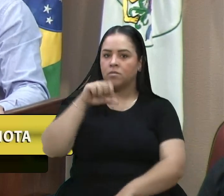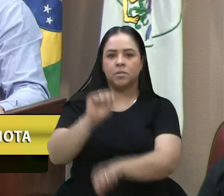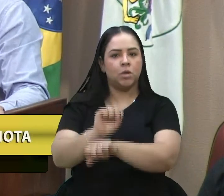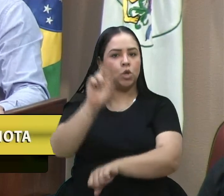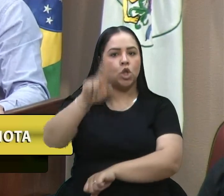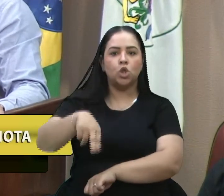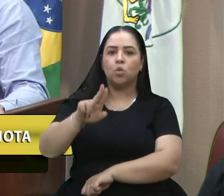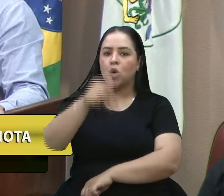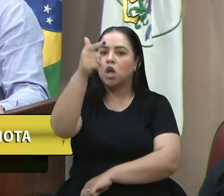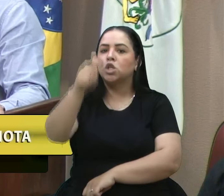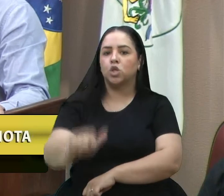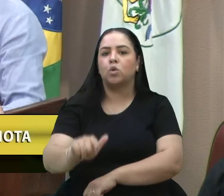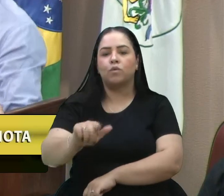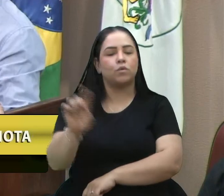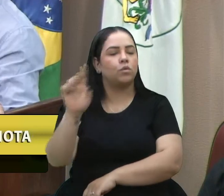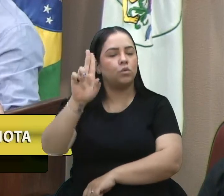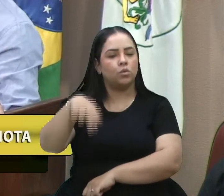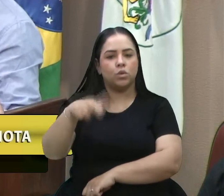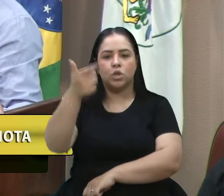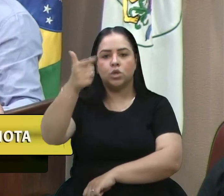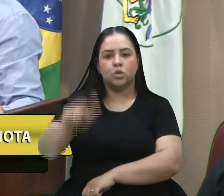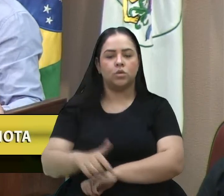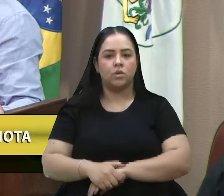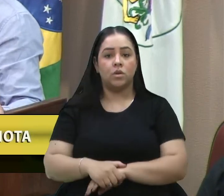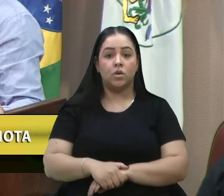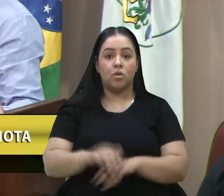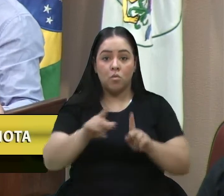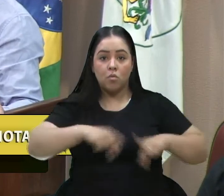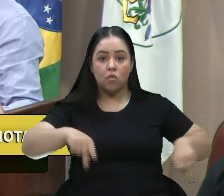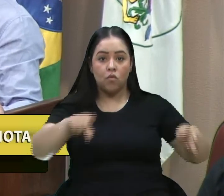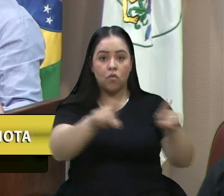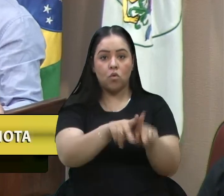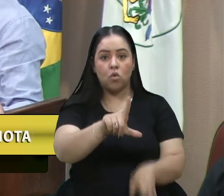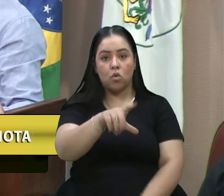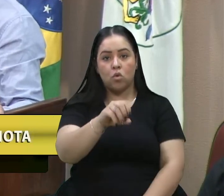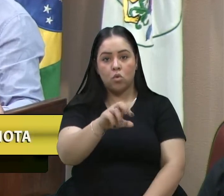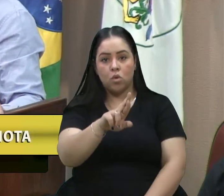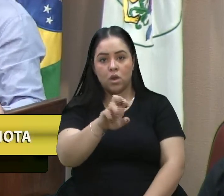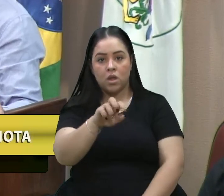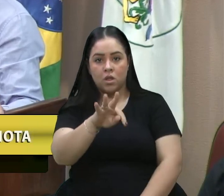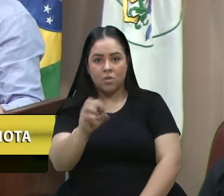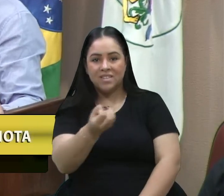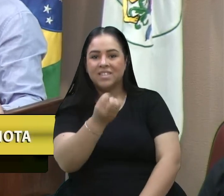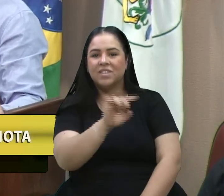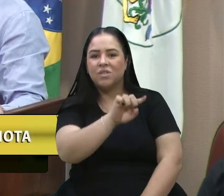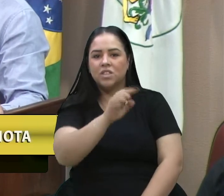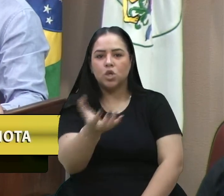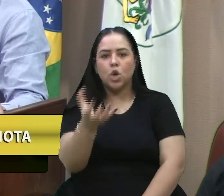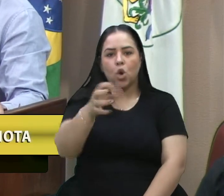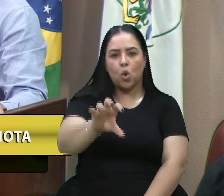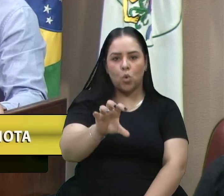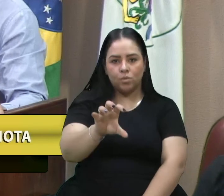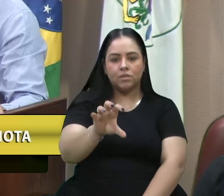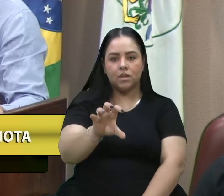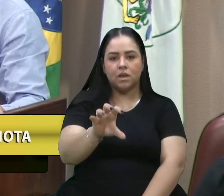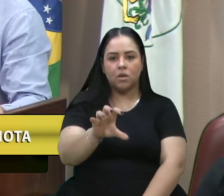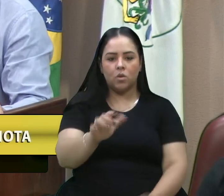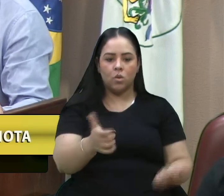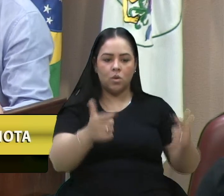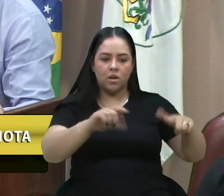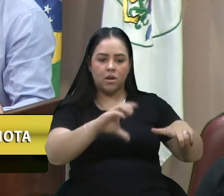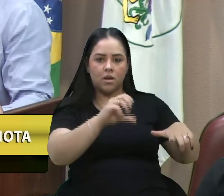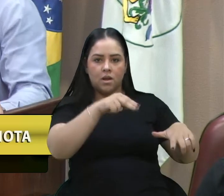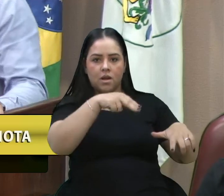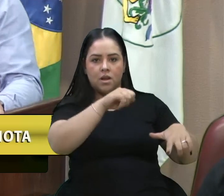ocupe. Nunca mais. População de Loreto, enquanto vocês forem contra o canil, por vocês eu também